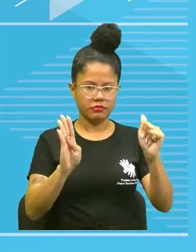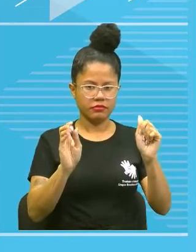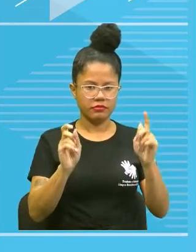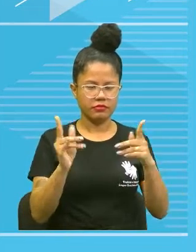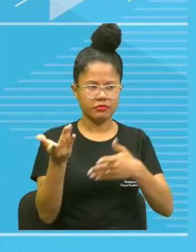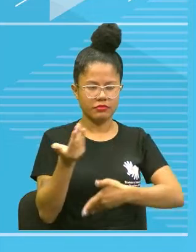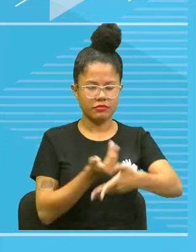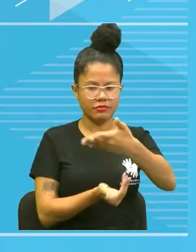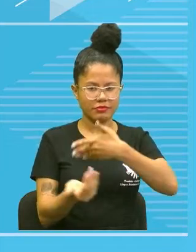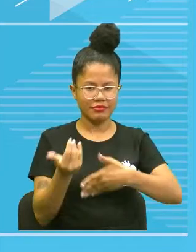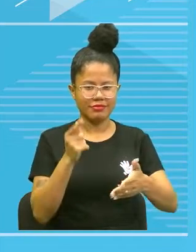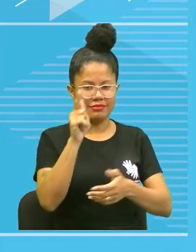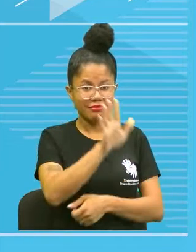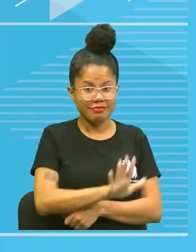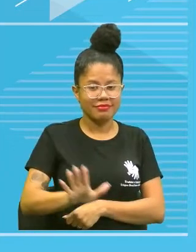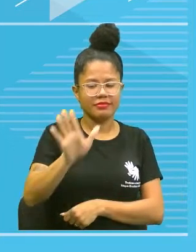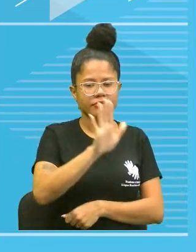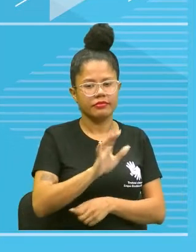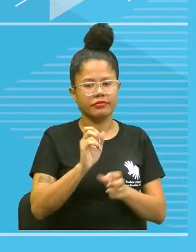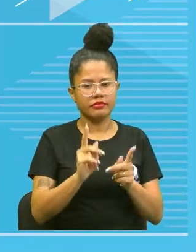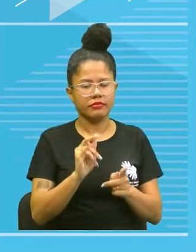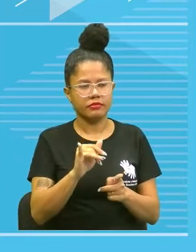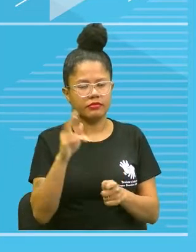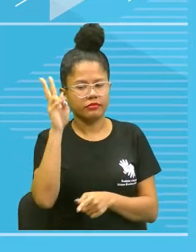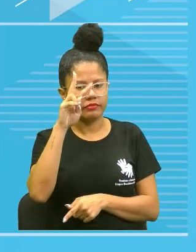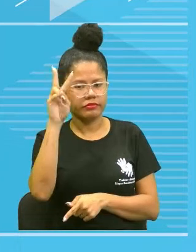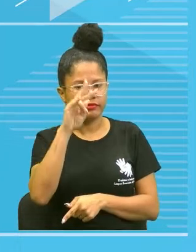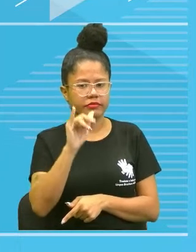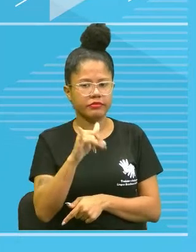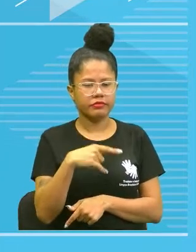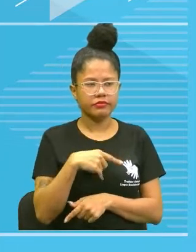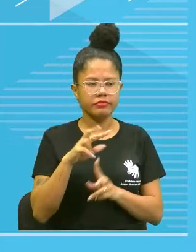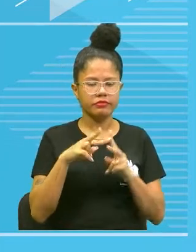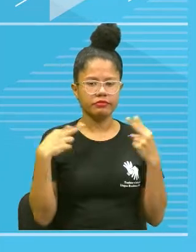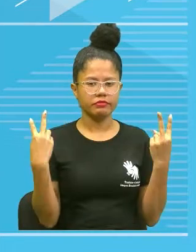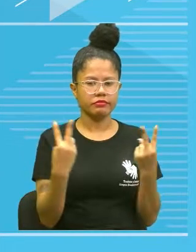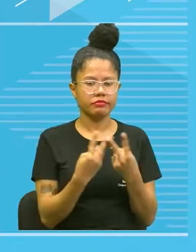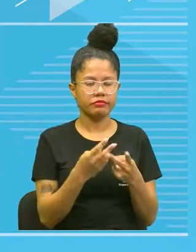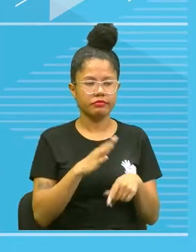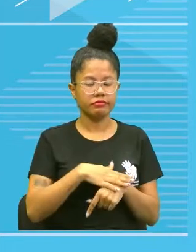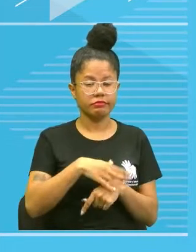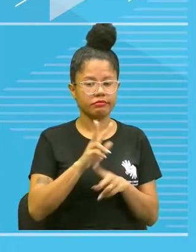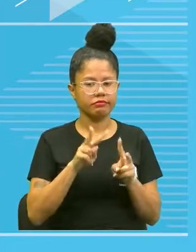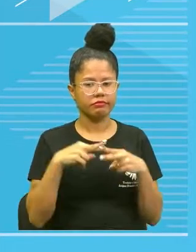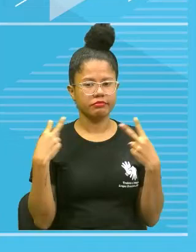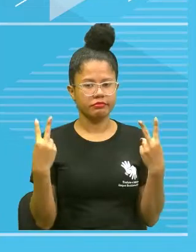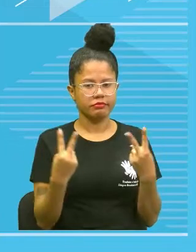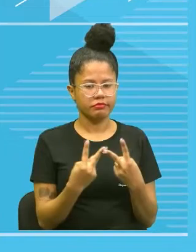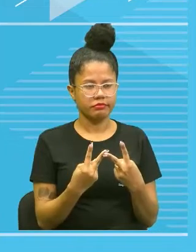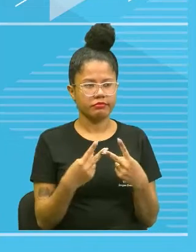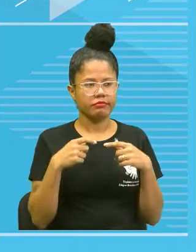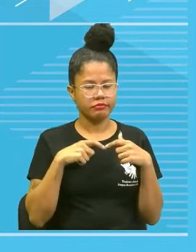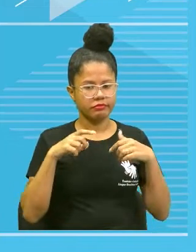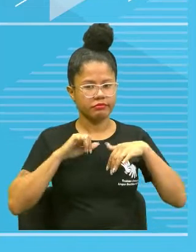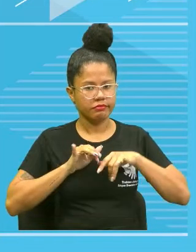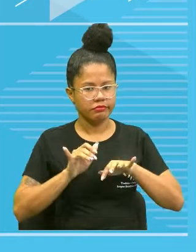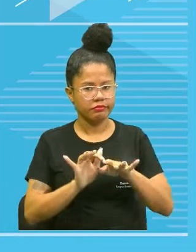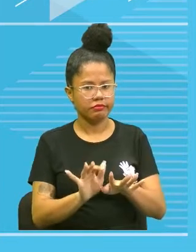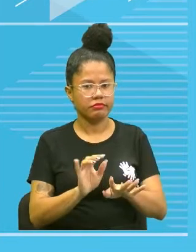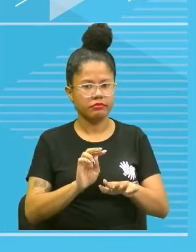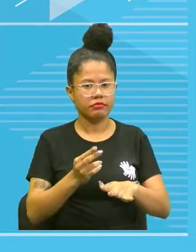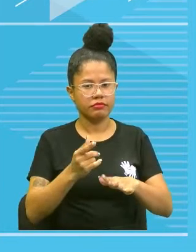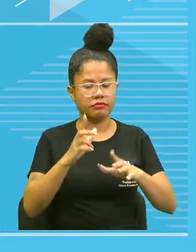relação geral. Lembrando que quando eu tenho um ganho de volume, eu tenho uma expansão. E quando eu tenho uma